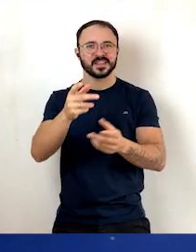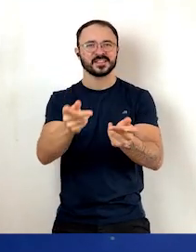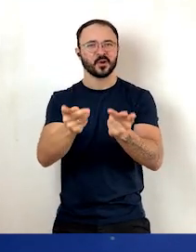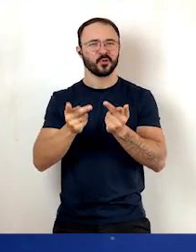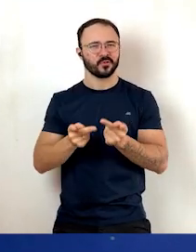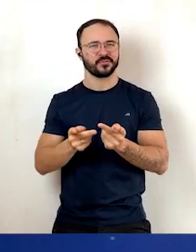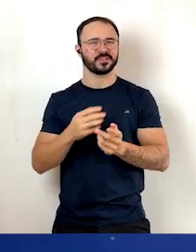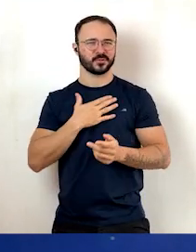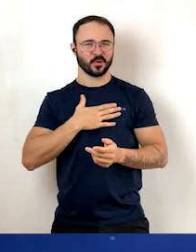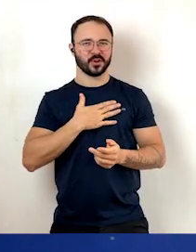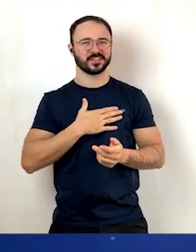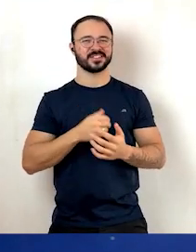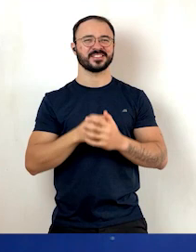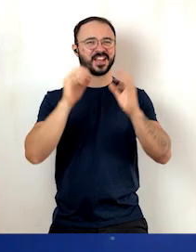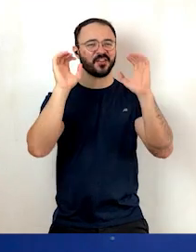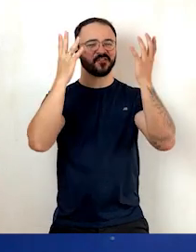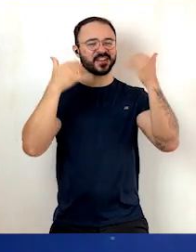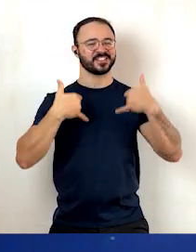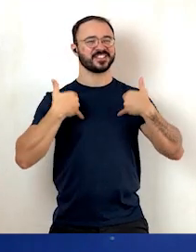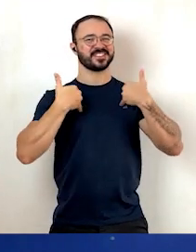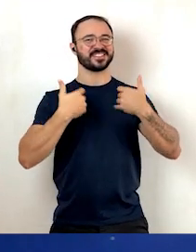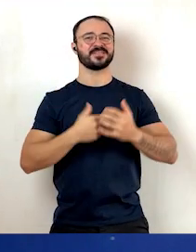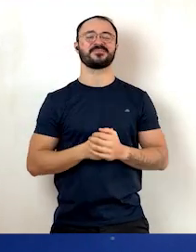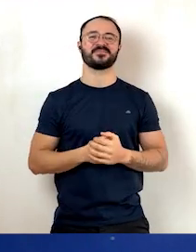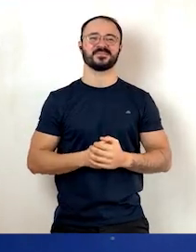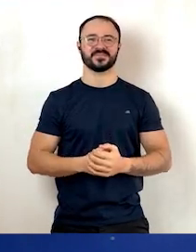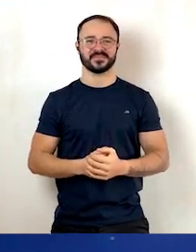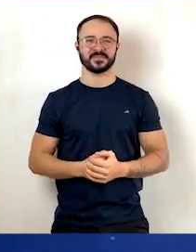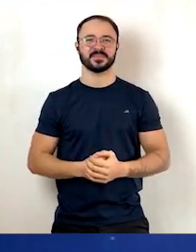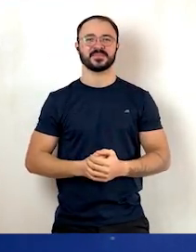um convite de festa de aniversário eu gosto muito